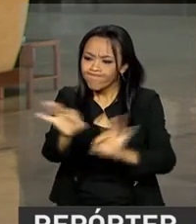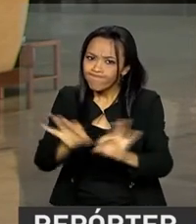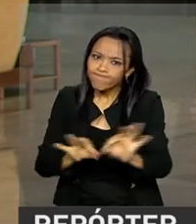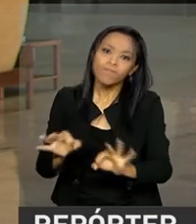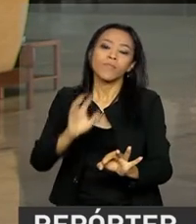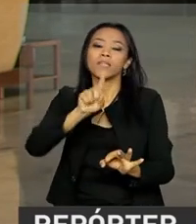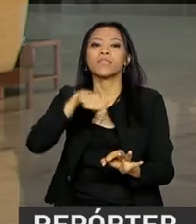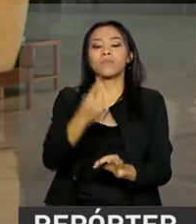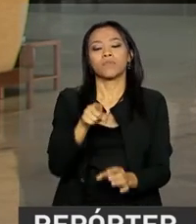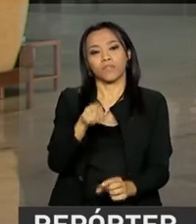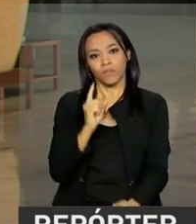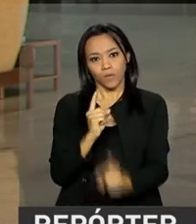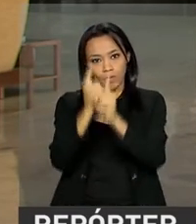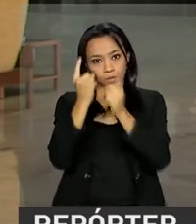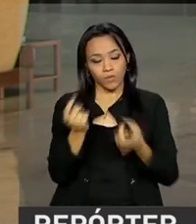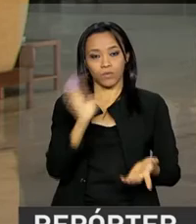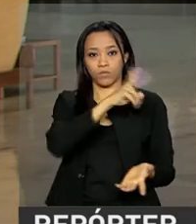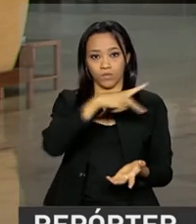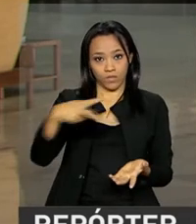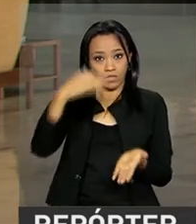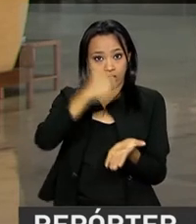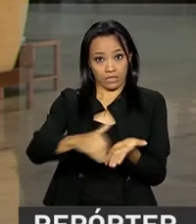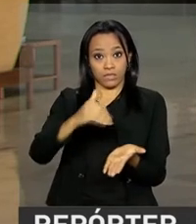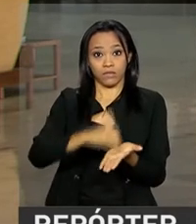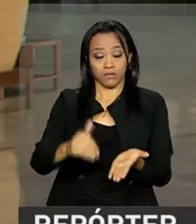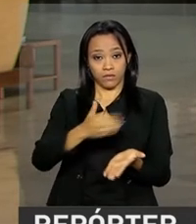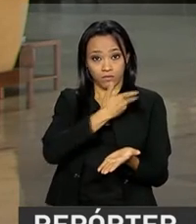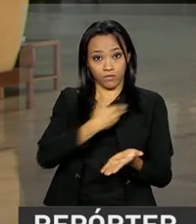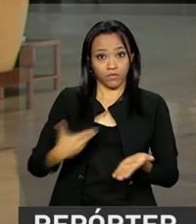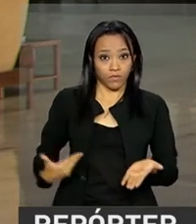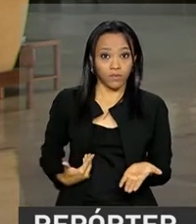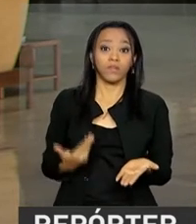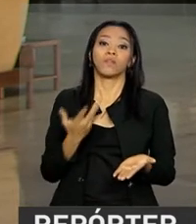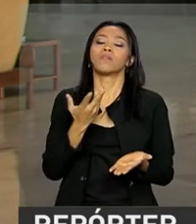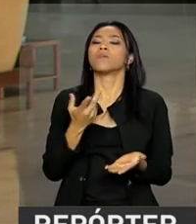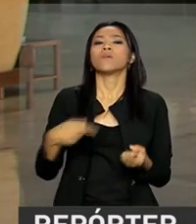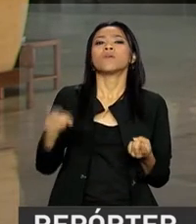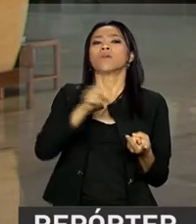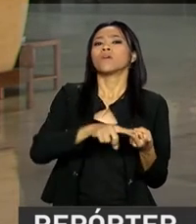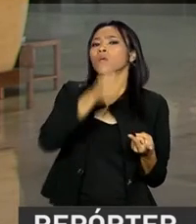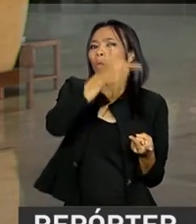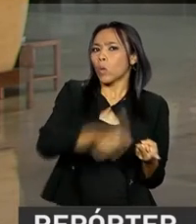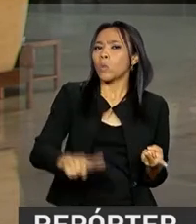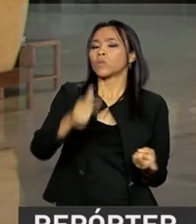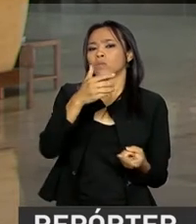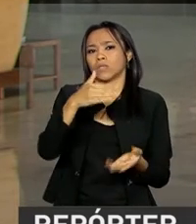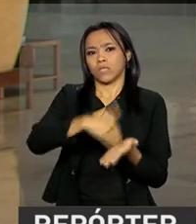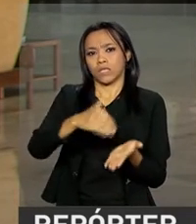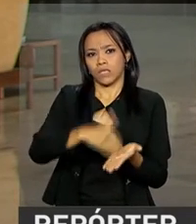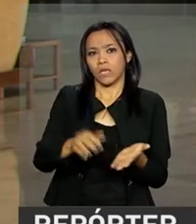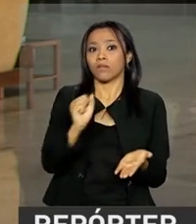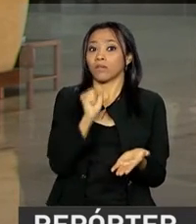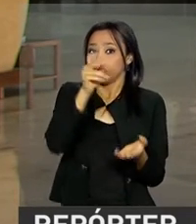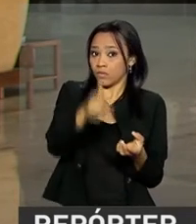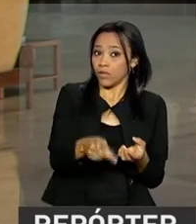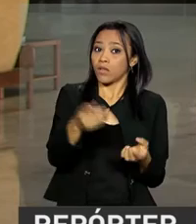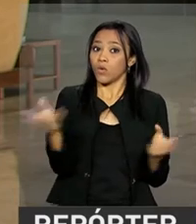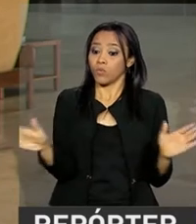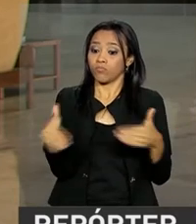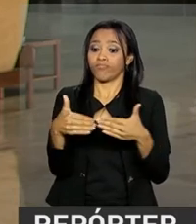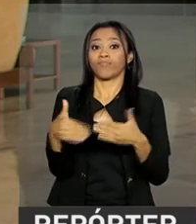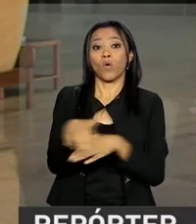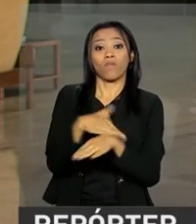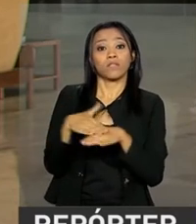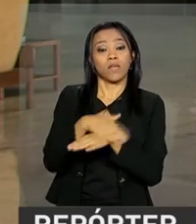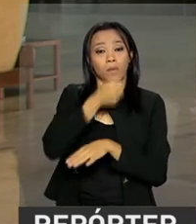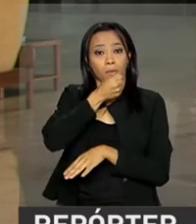depois desse encontro o ministro da secretaria de governo antônio imbassahy e o secretário da previdência social marcelo caetano conversaram com os